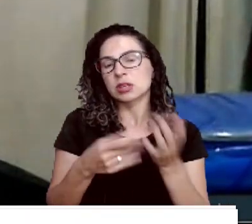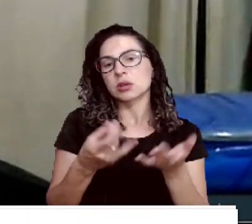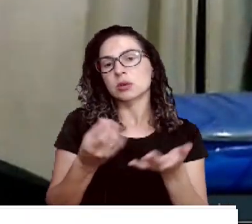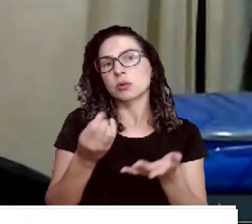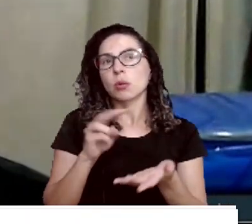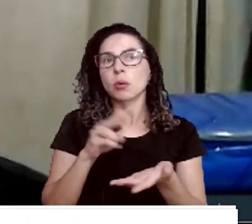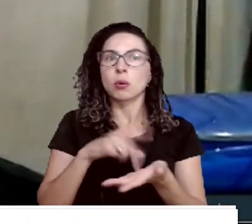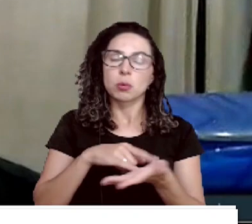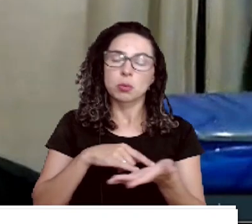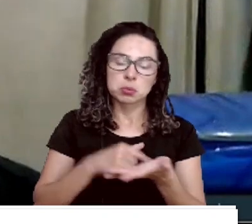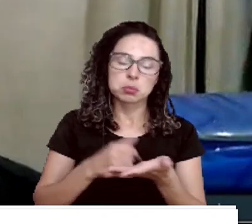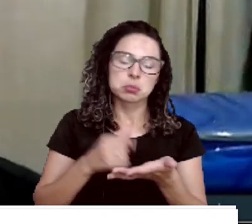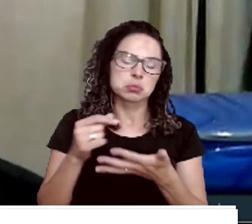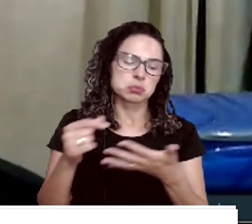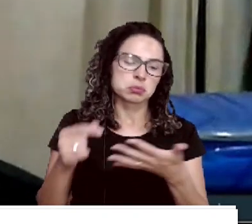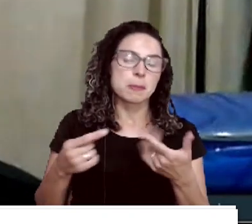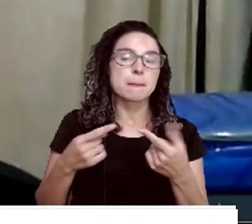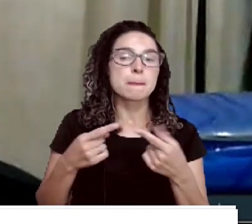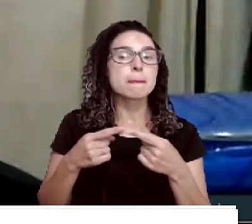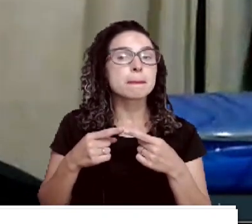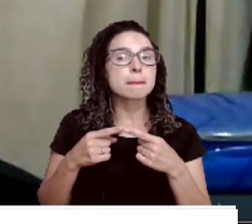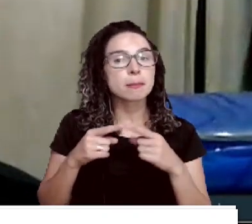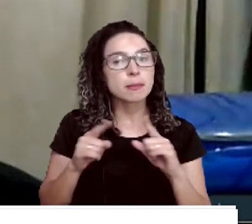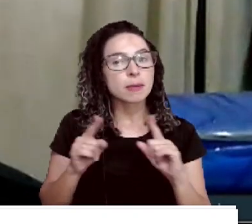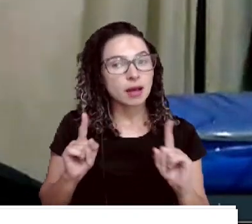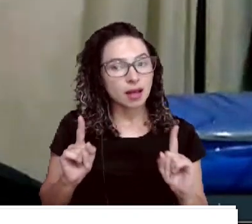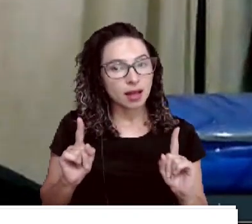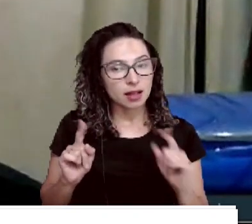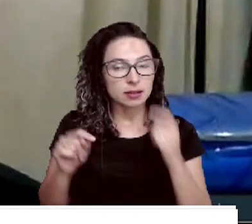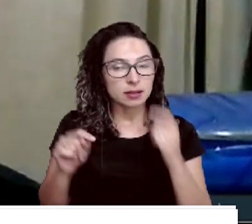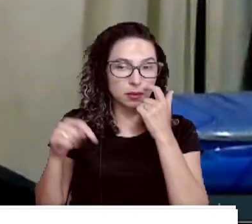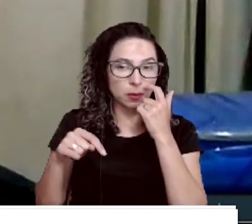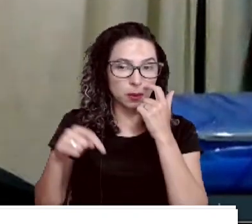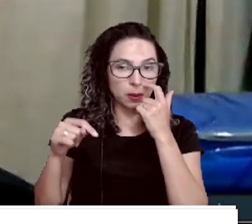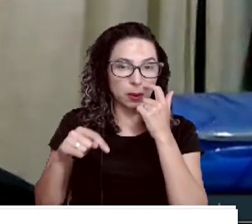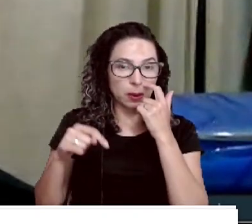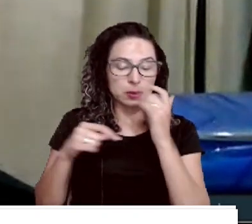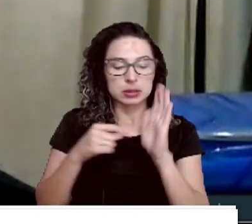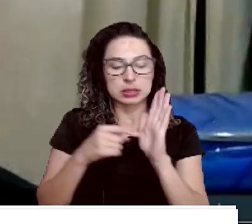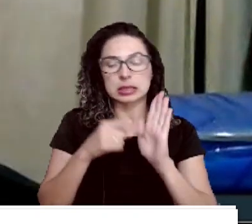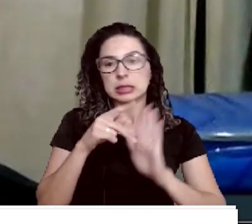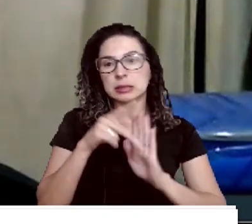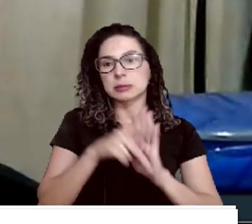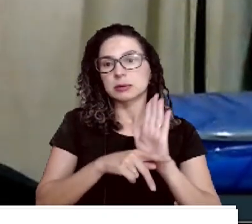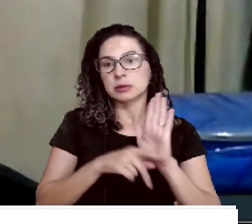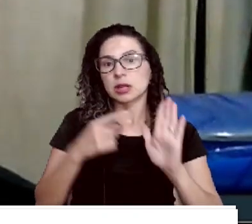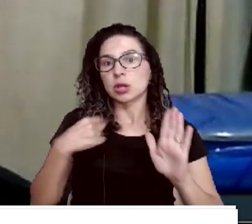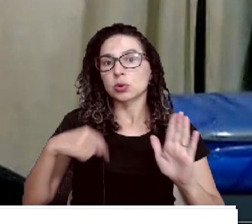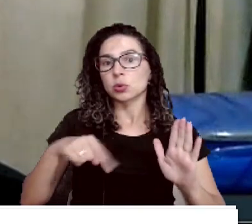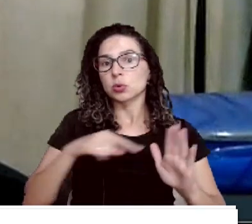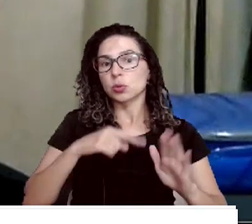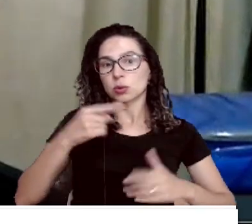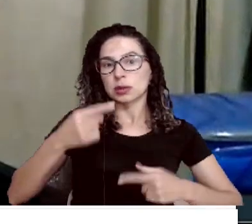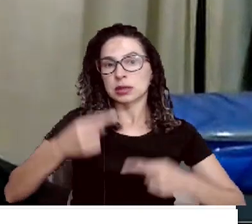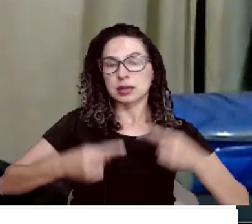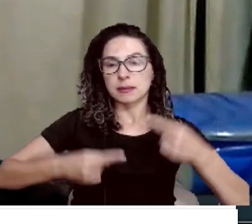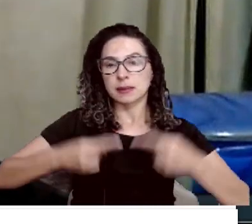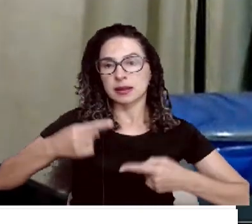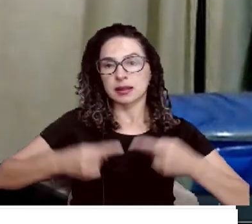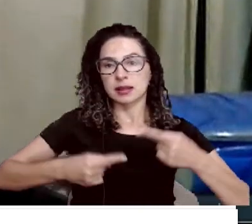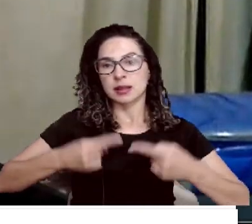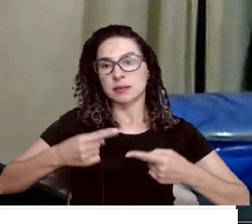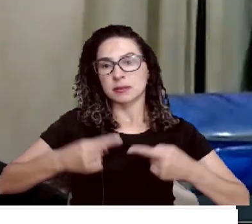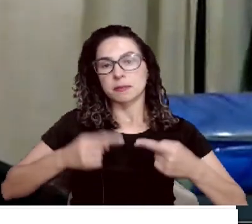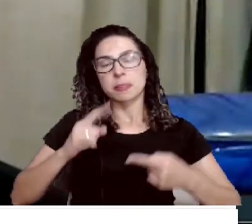bem. Porém, hoje, nesse projeto que nós estamos discutindo, não é se vai